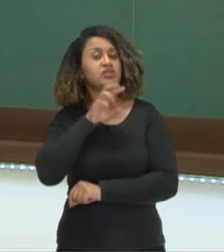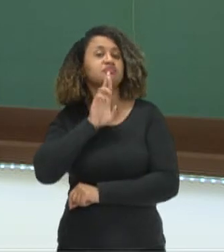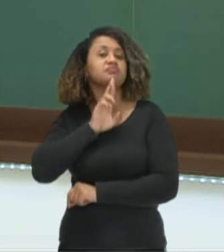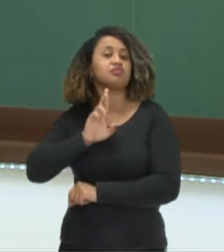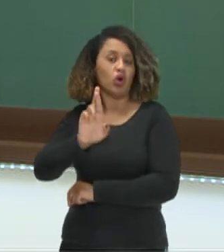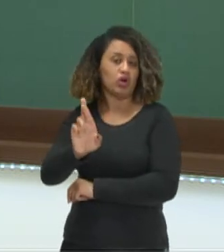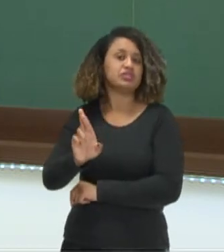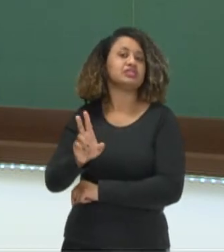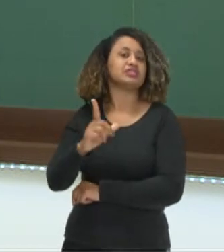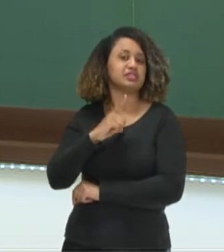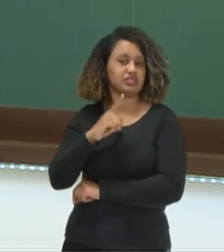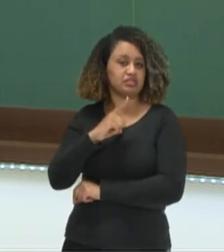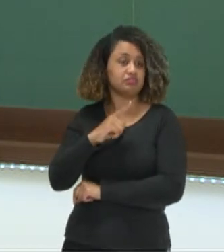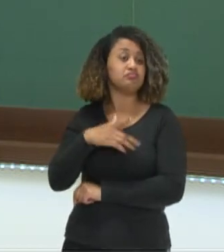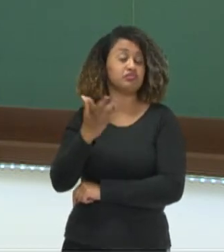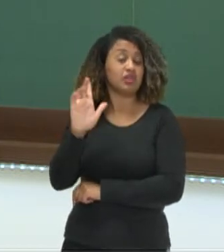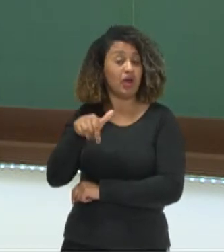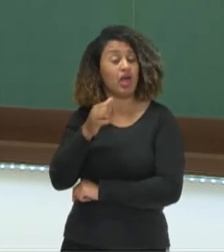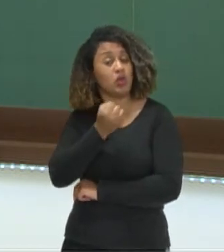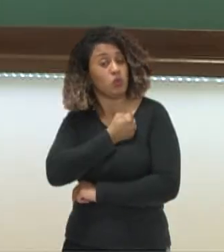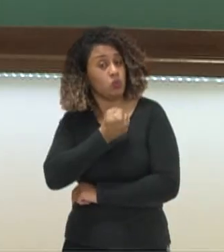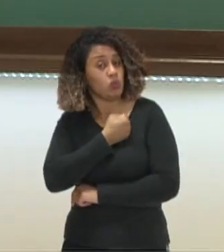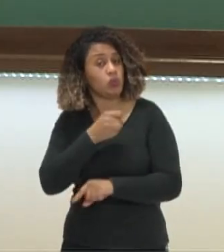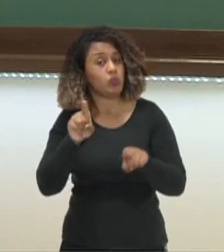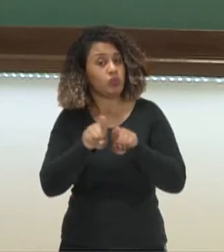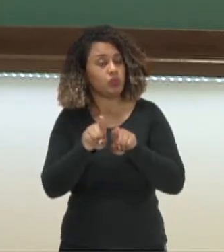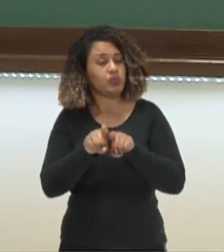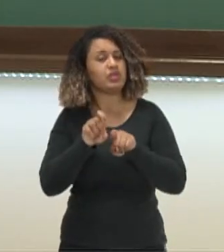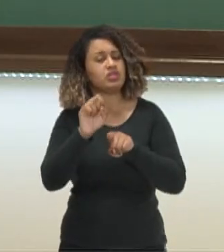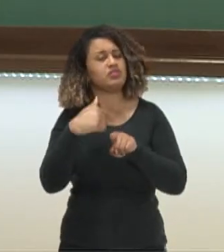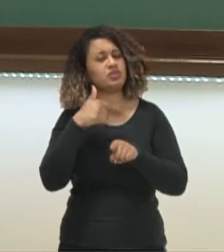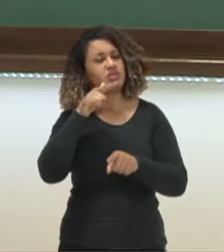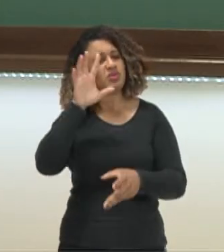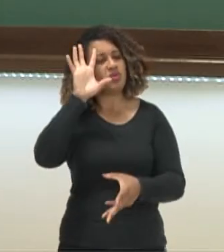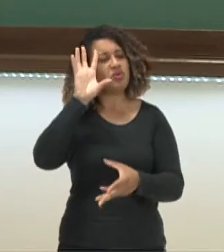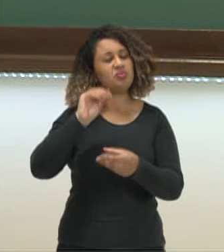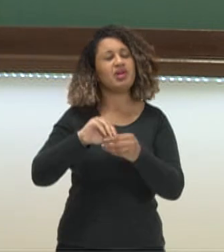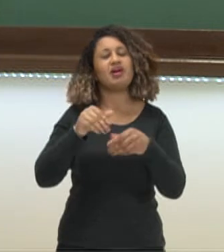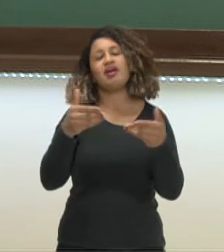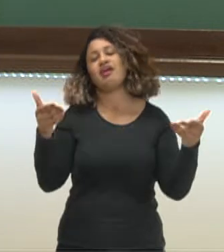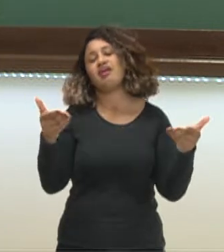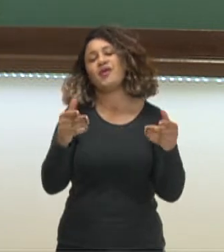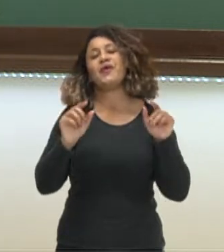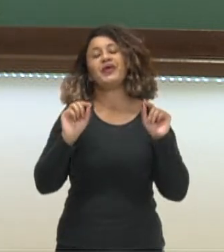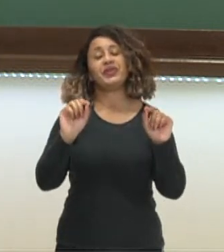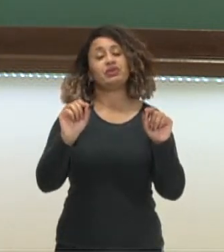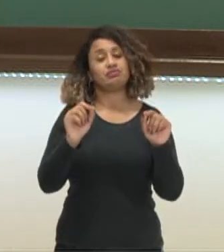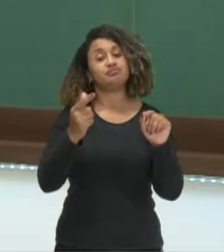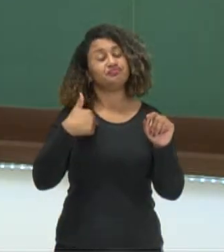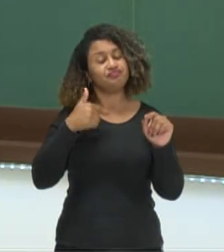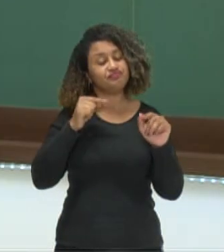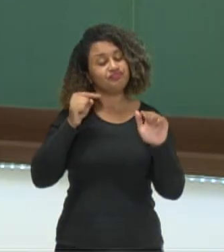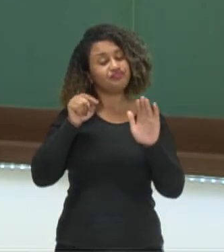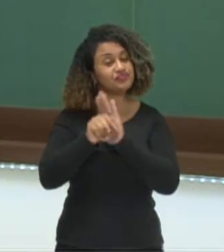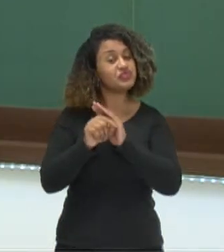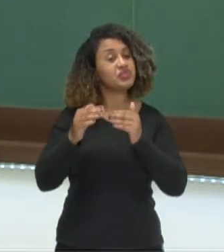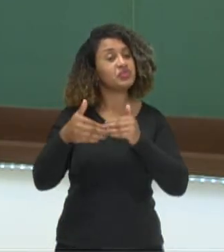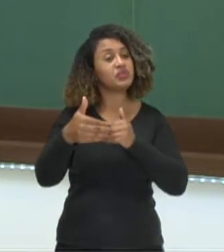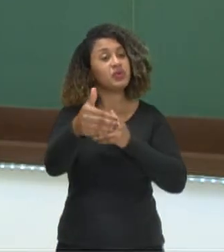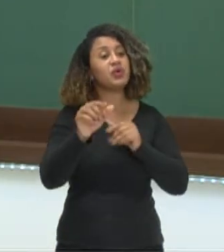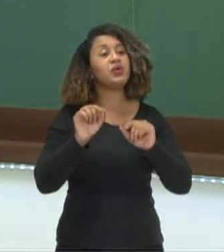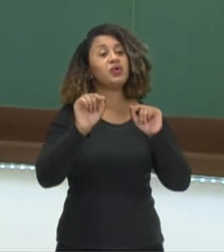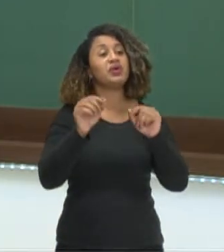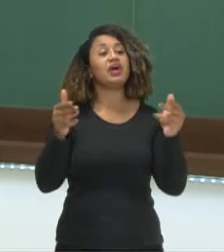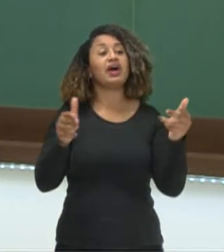resultado. Então, ela é um número. Se você pegou essa parte, então agora nós vamos um pouquinho mais adiante